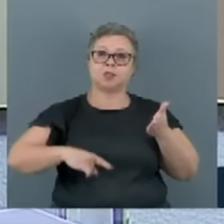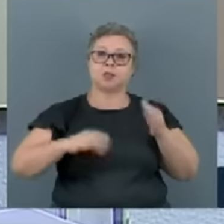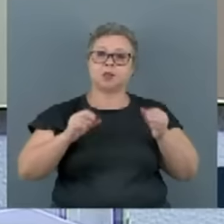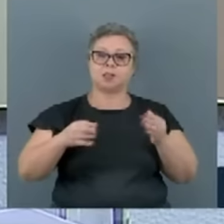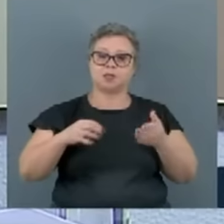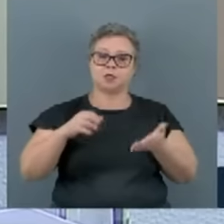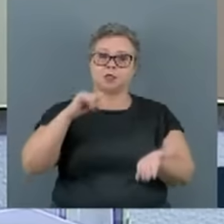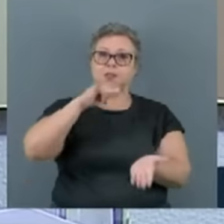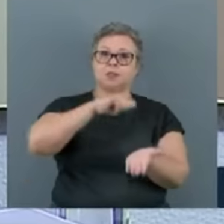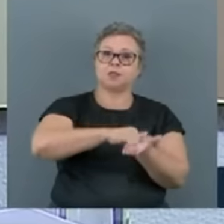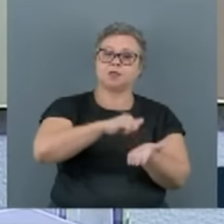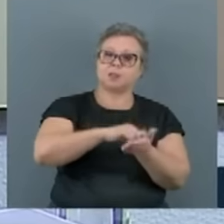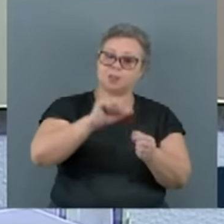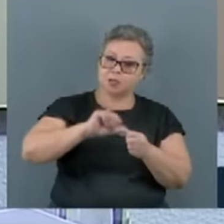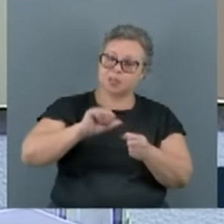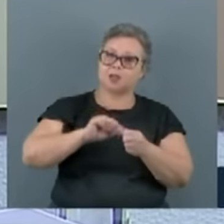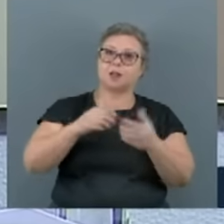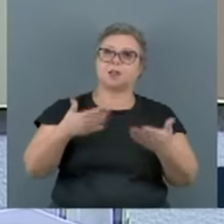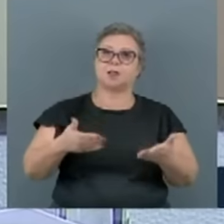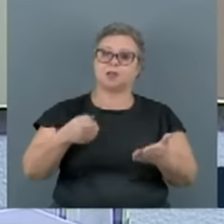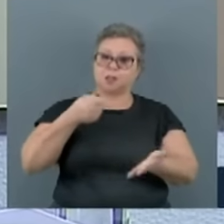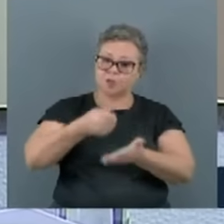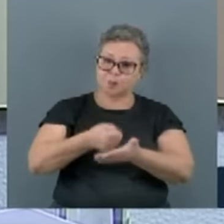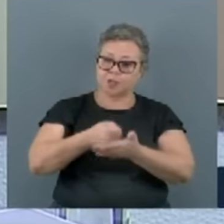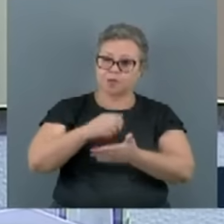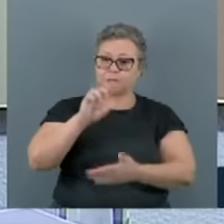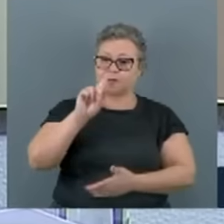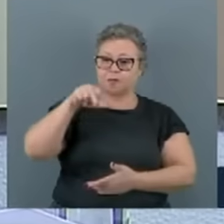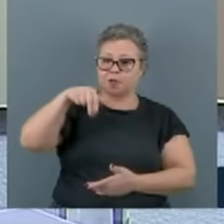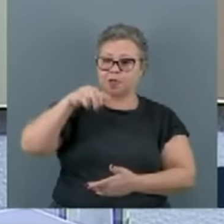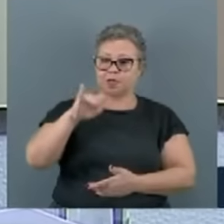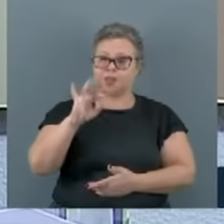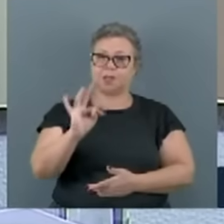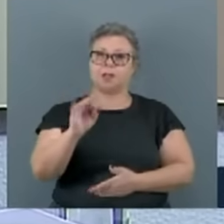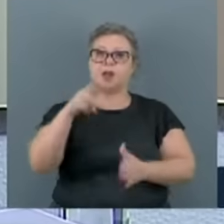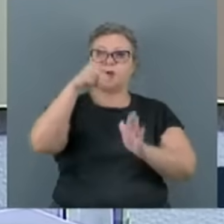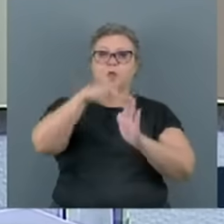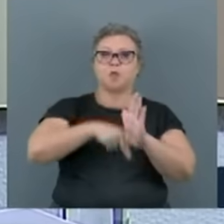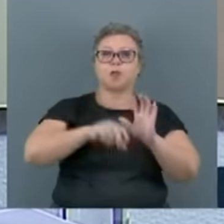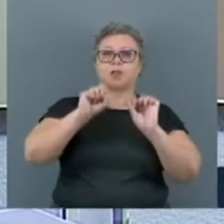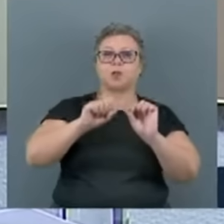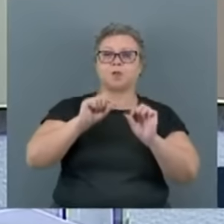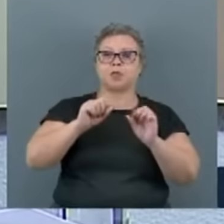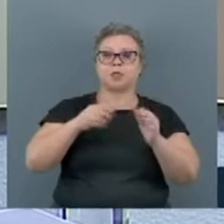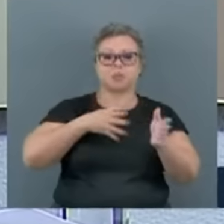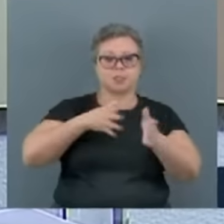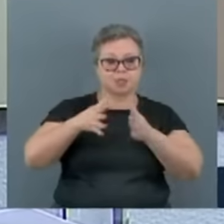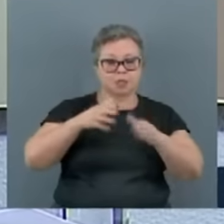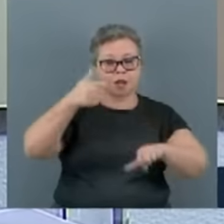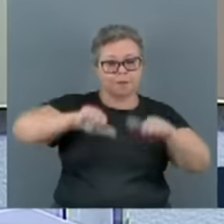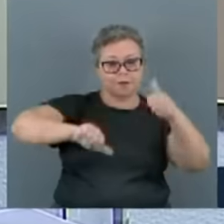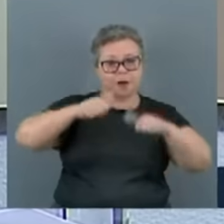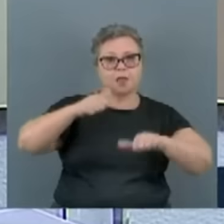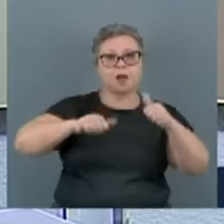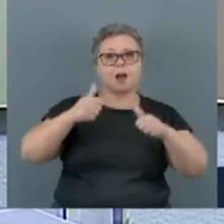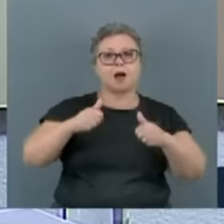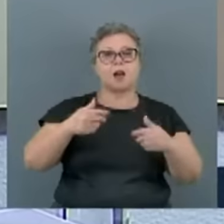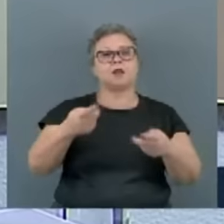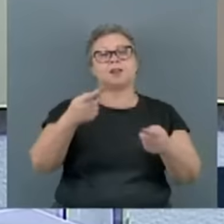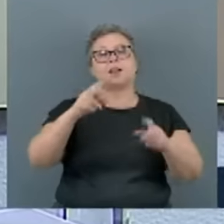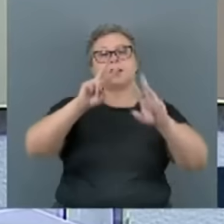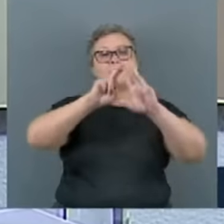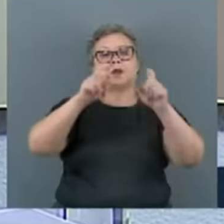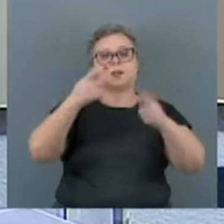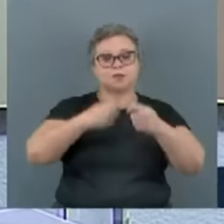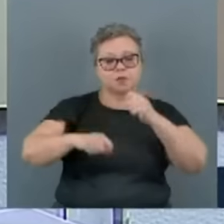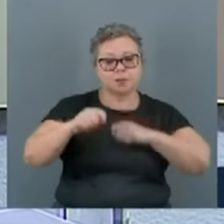instalação. Isso é obrigação do DENIT. Um projeto tem que ser avaliado do ponto de vista econômico, do ponto de vista social,